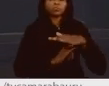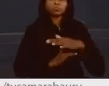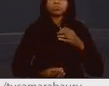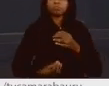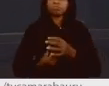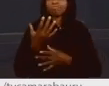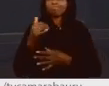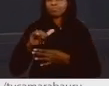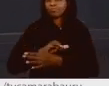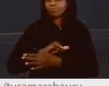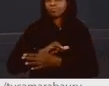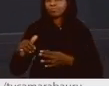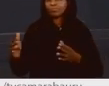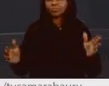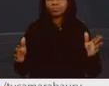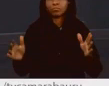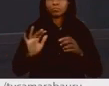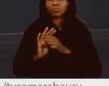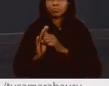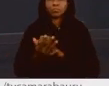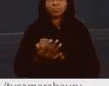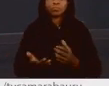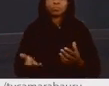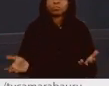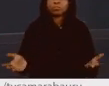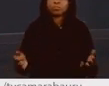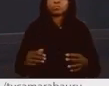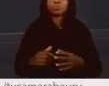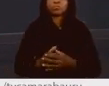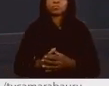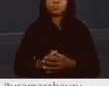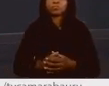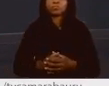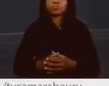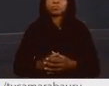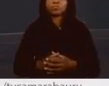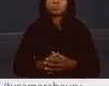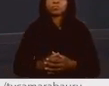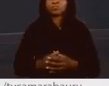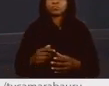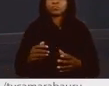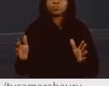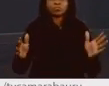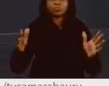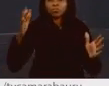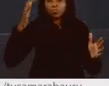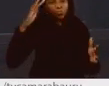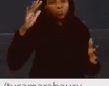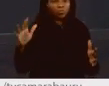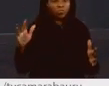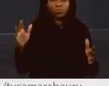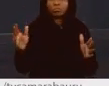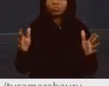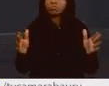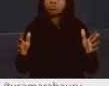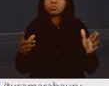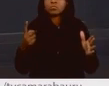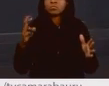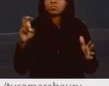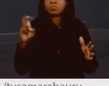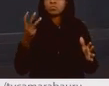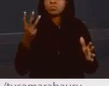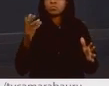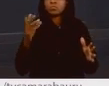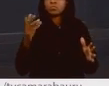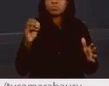pandemia, né? Num momento que não se sabia se a pandemia seria de 15, 30, 60,